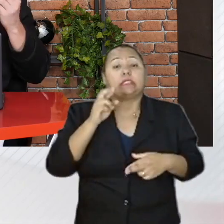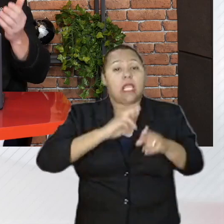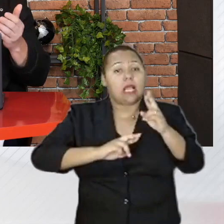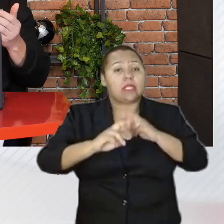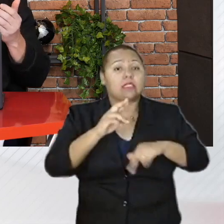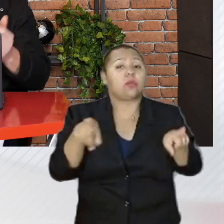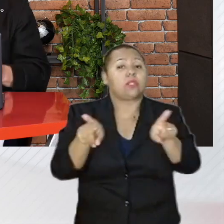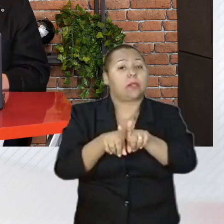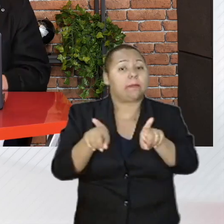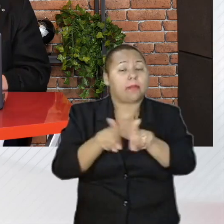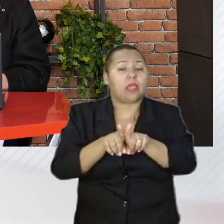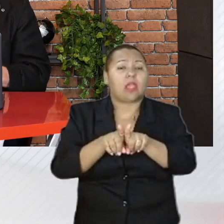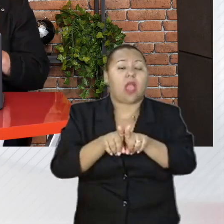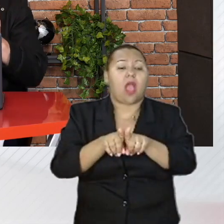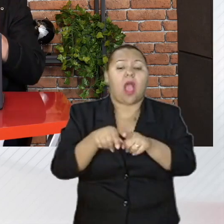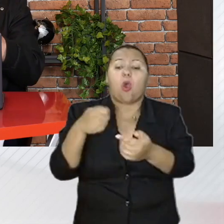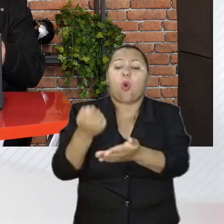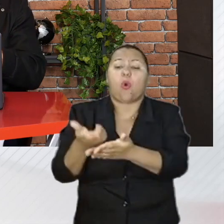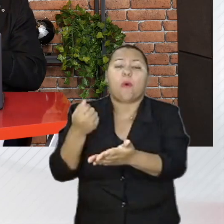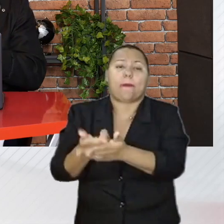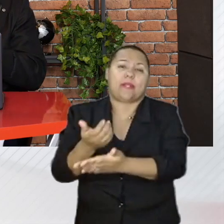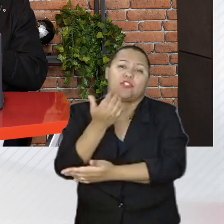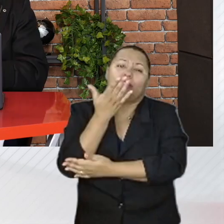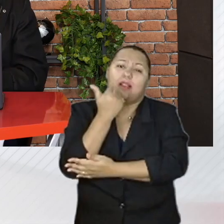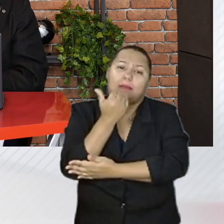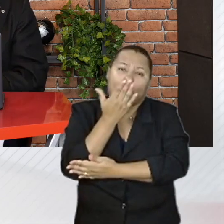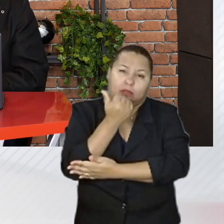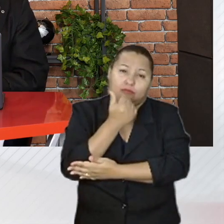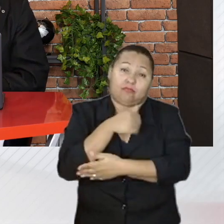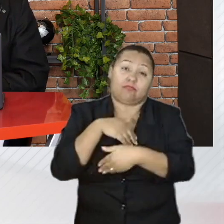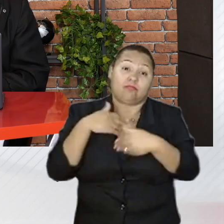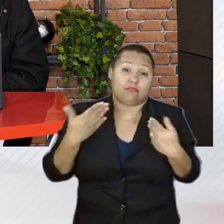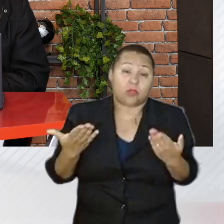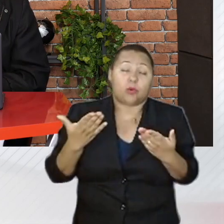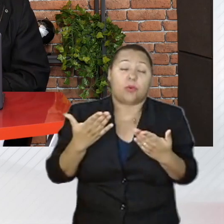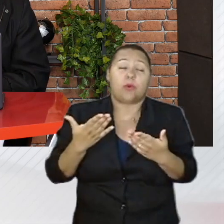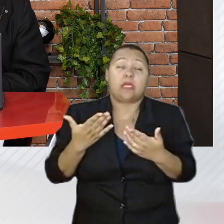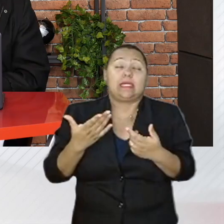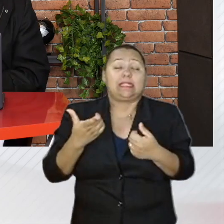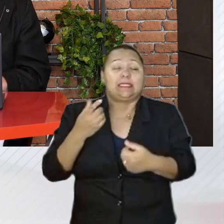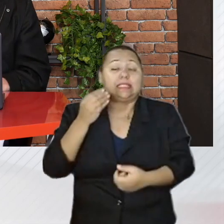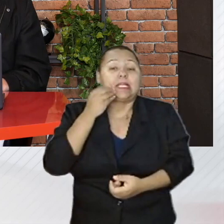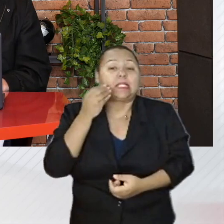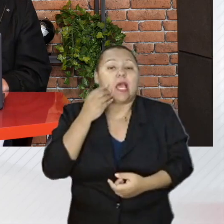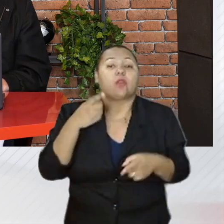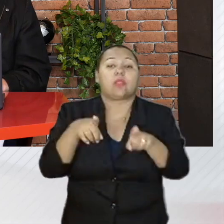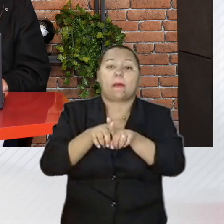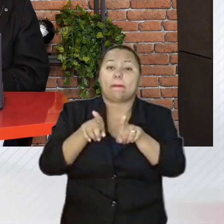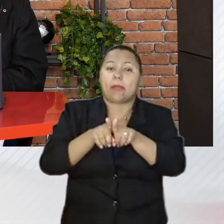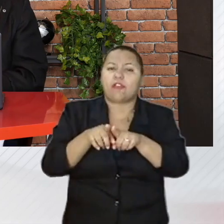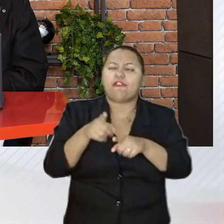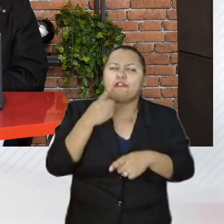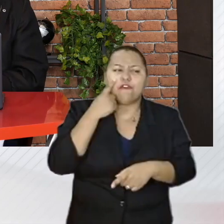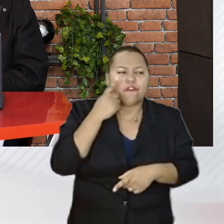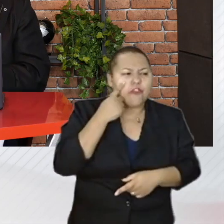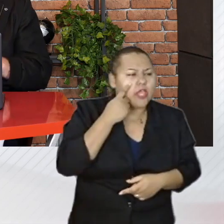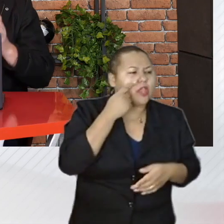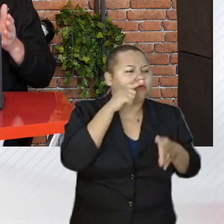de alimentos. E aí vocês procuraram, inclusive fizeram um levantamento em relação a esses